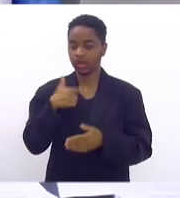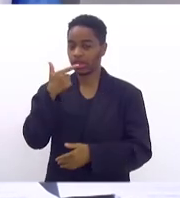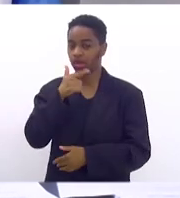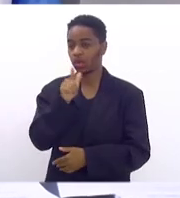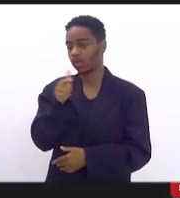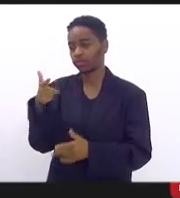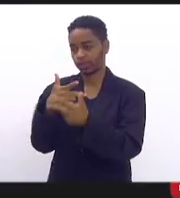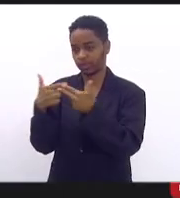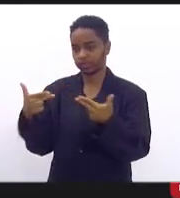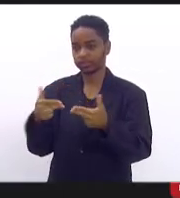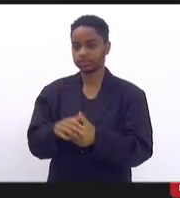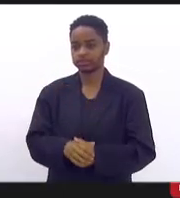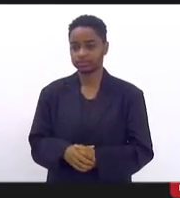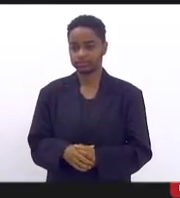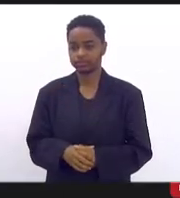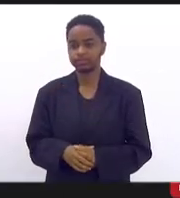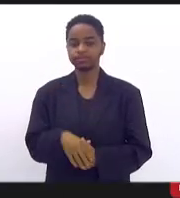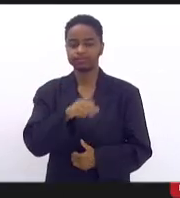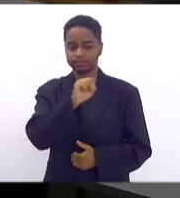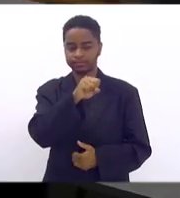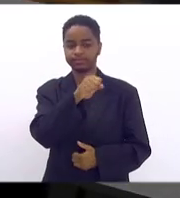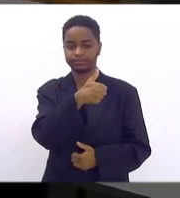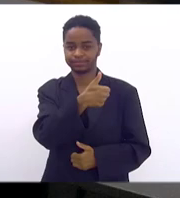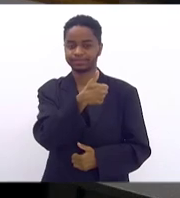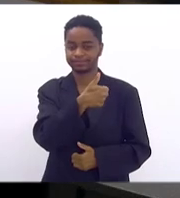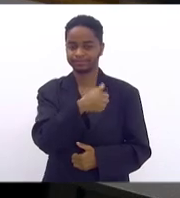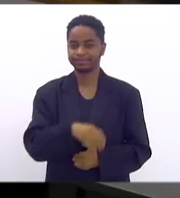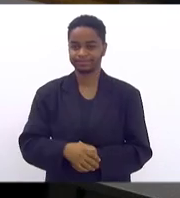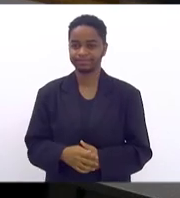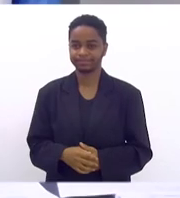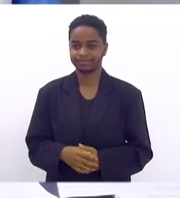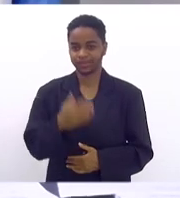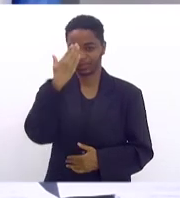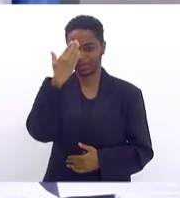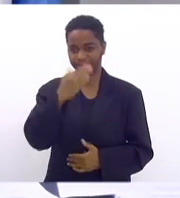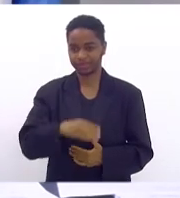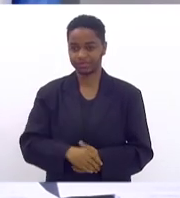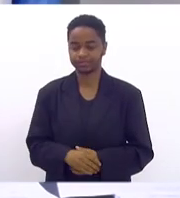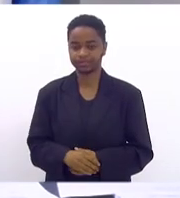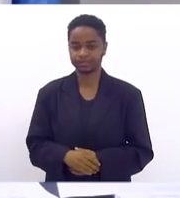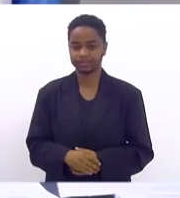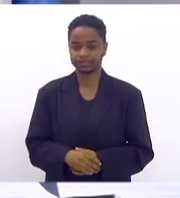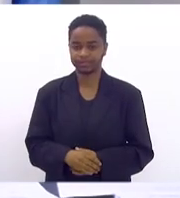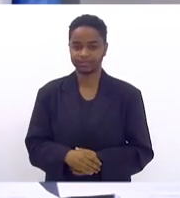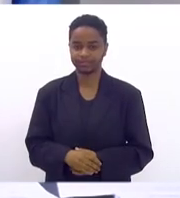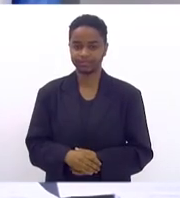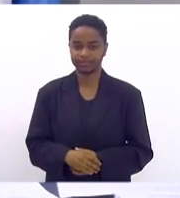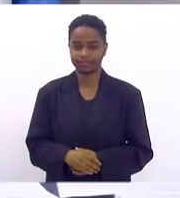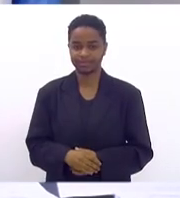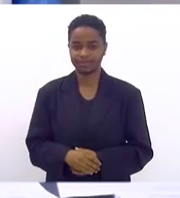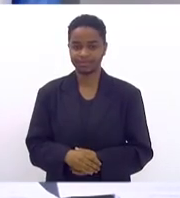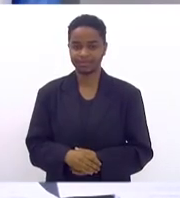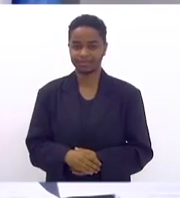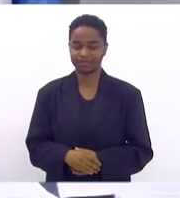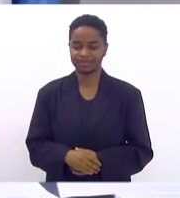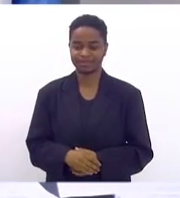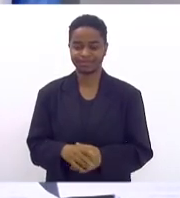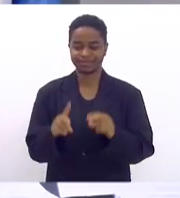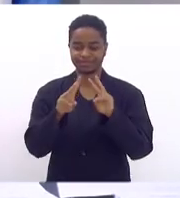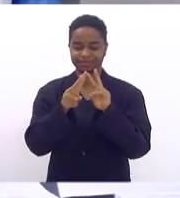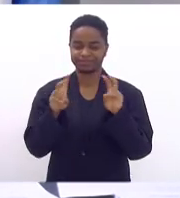aqui. Trabalho aqui. Tá bom, Marcelo Seldino, muito obrigada. Com relação